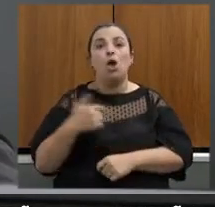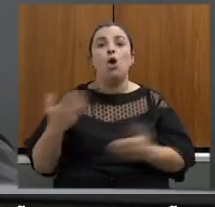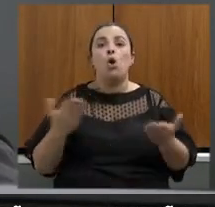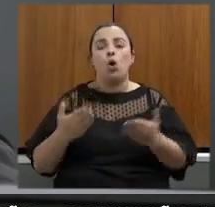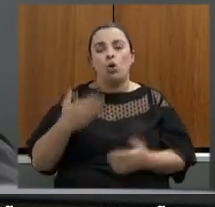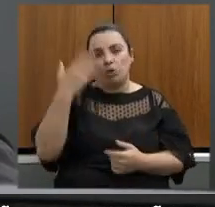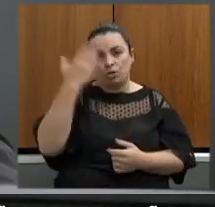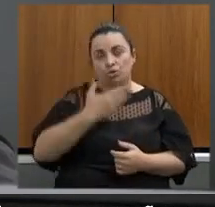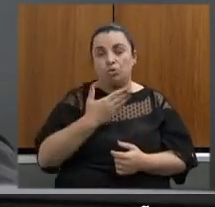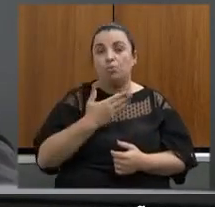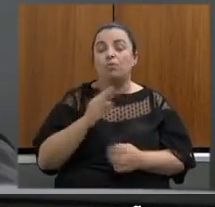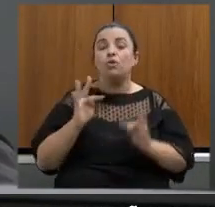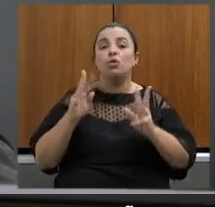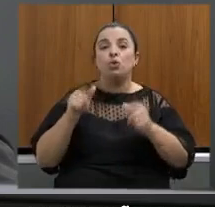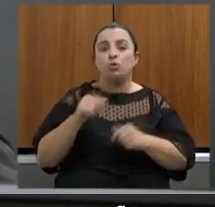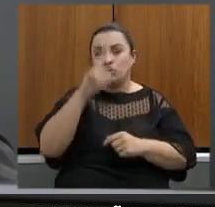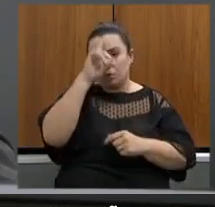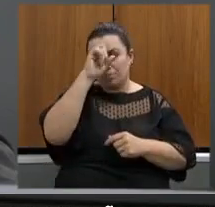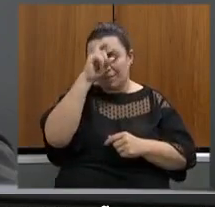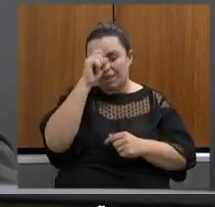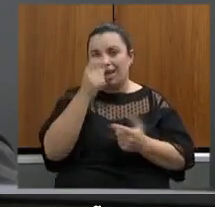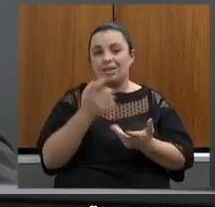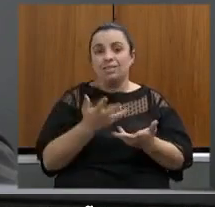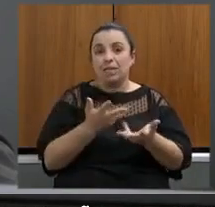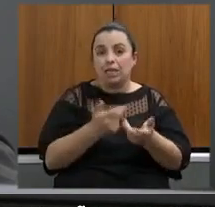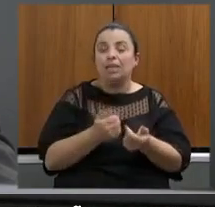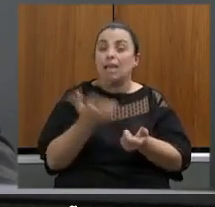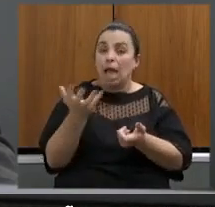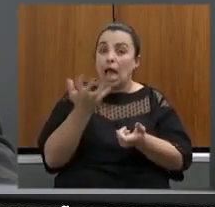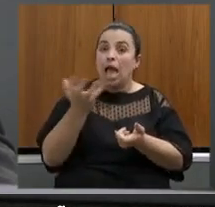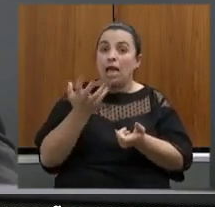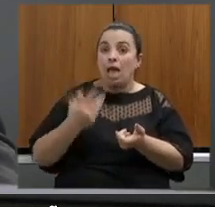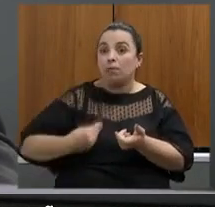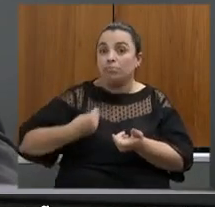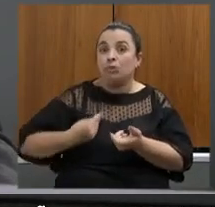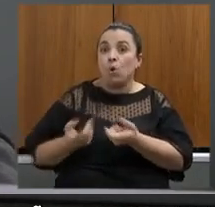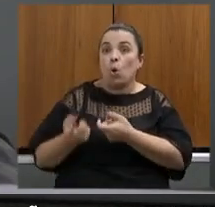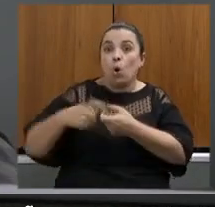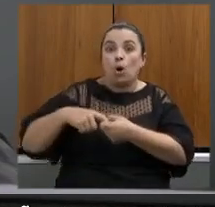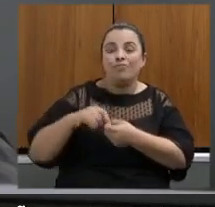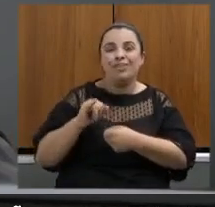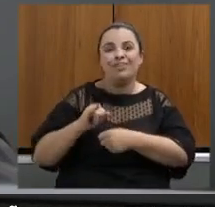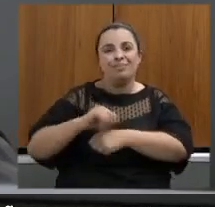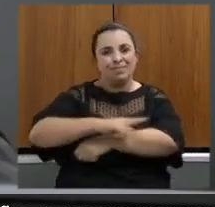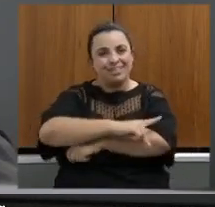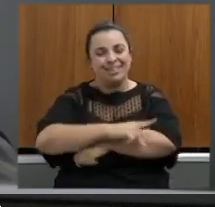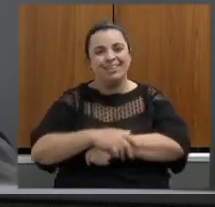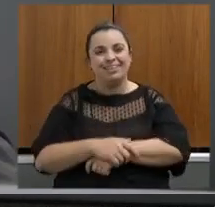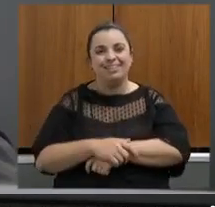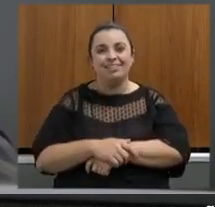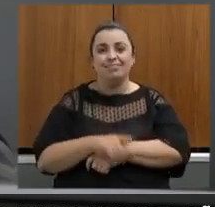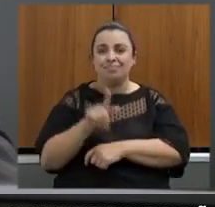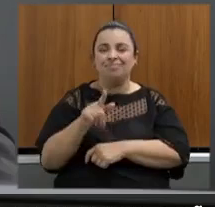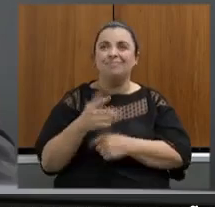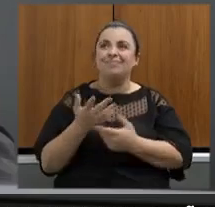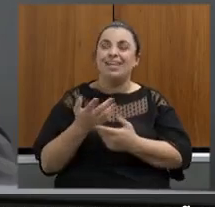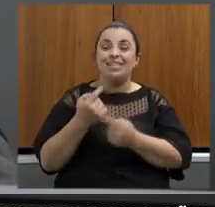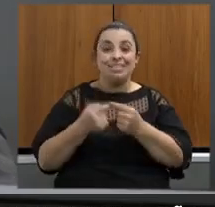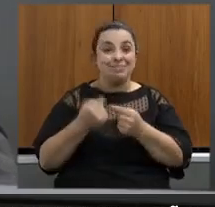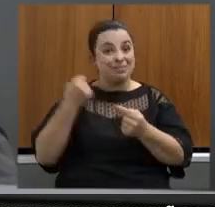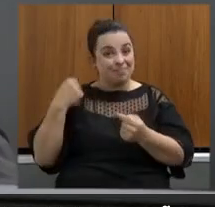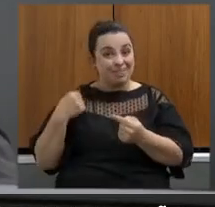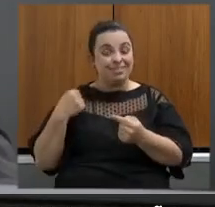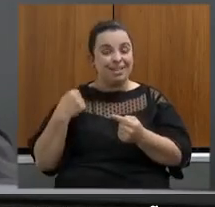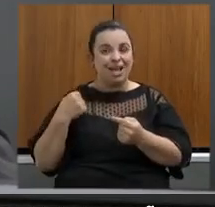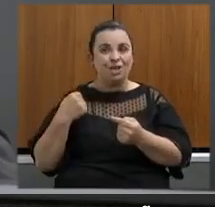todas as clínicas querem atender o Ipsemg e por por ser engraçado na semana passada um grande